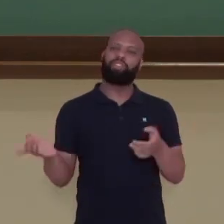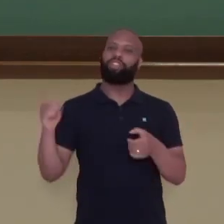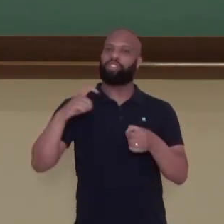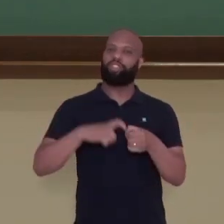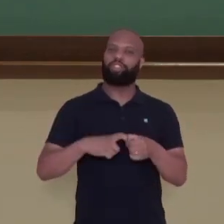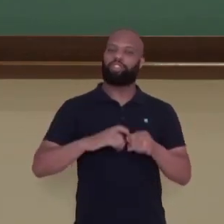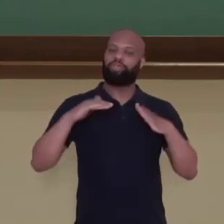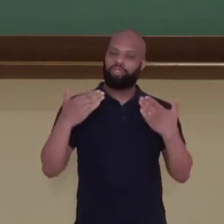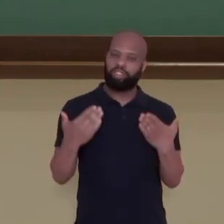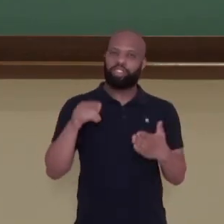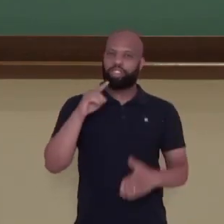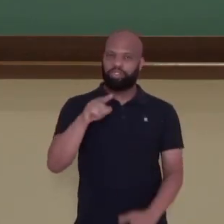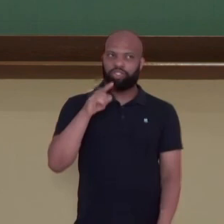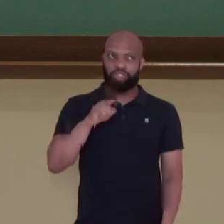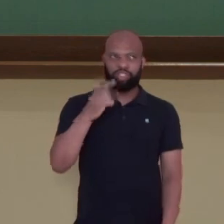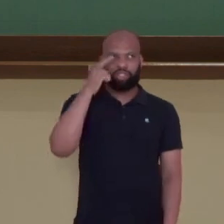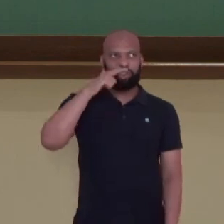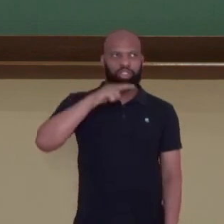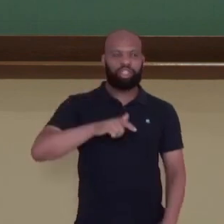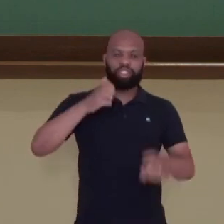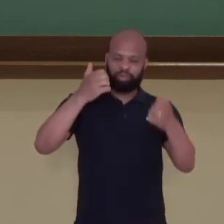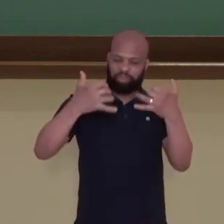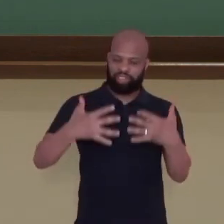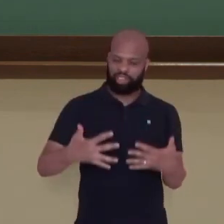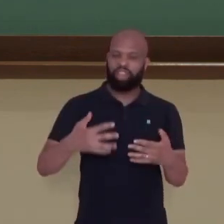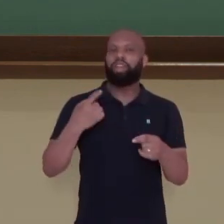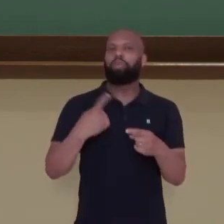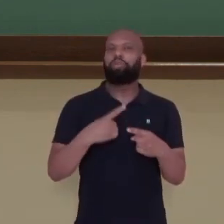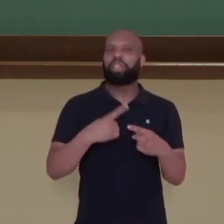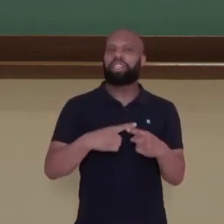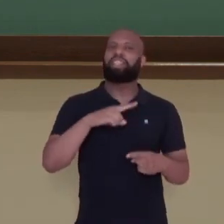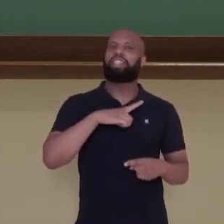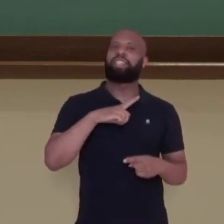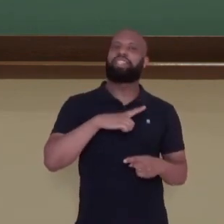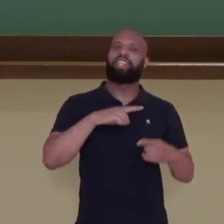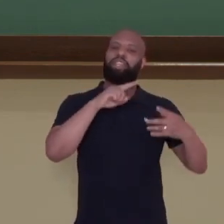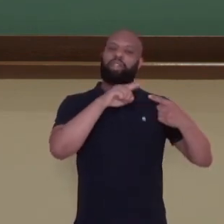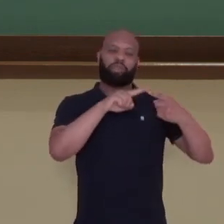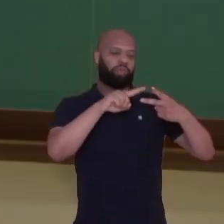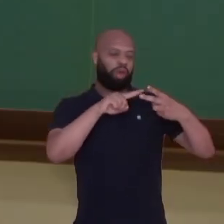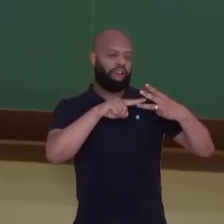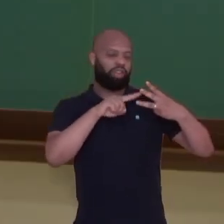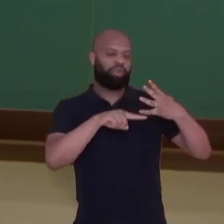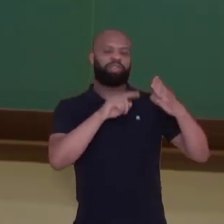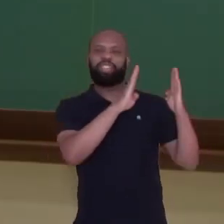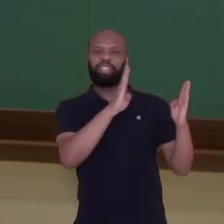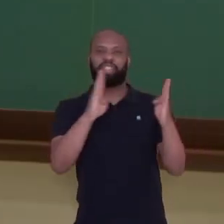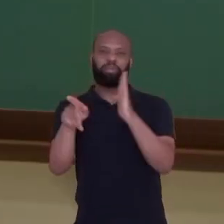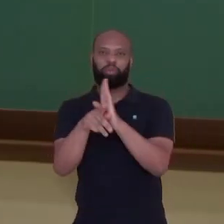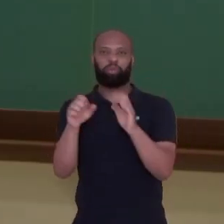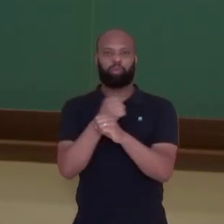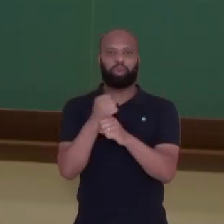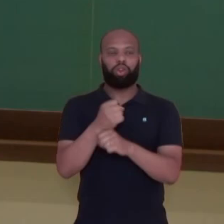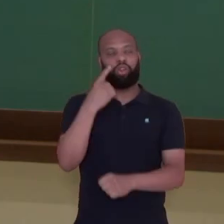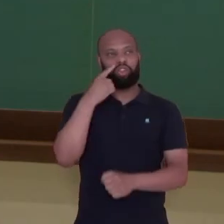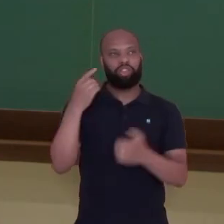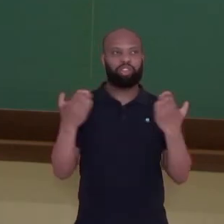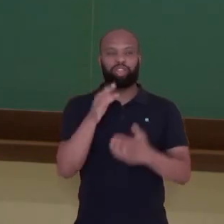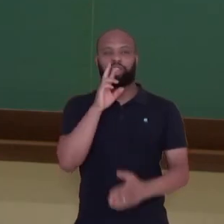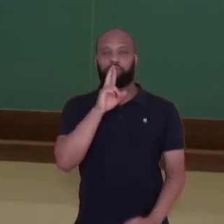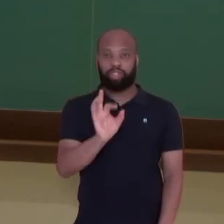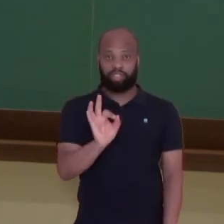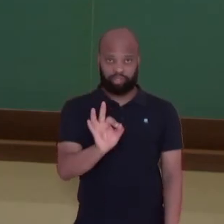Retornamos! E aí, você consegue me explicar por que existem então as estações do ano? Vamos dar uma olhada na resposta